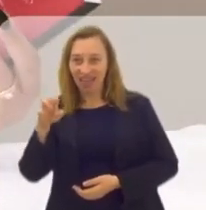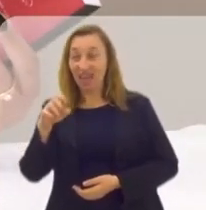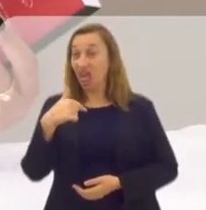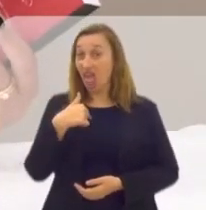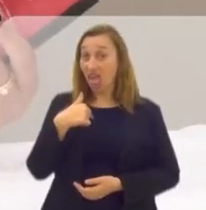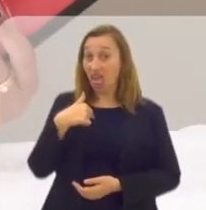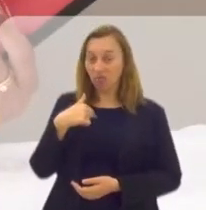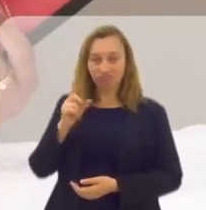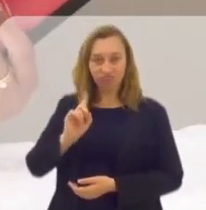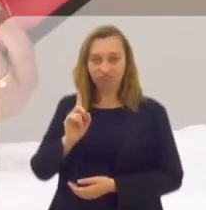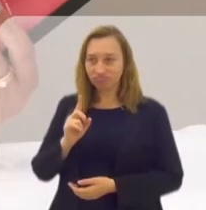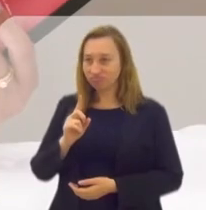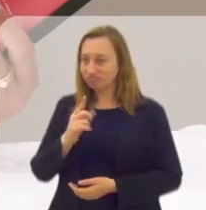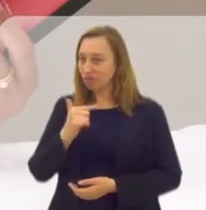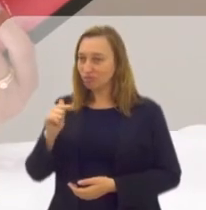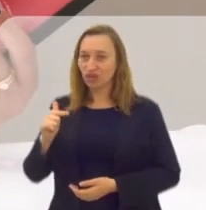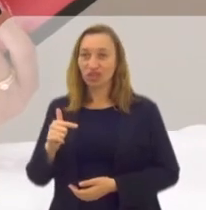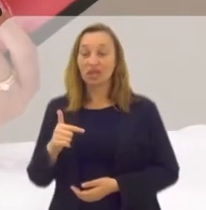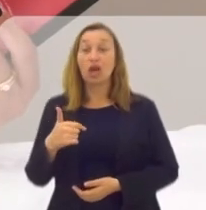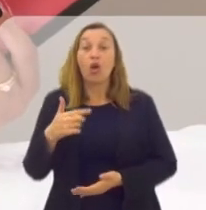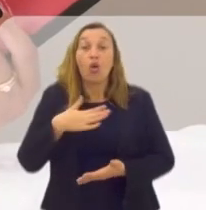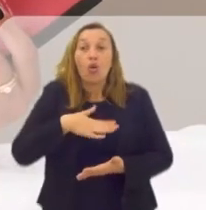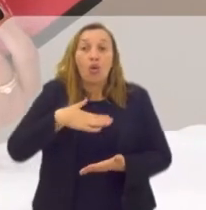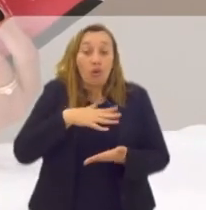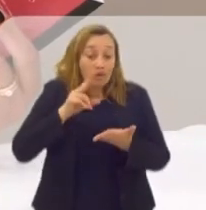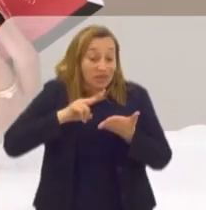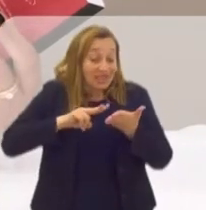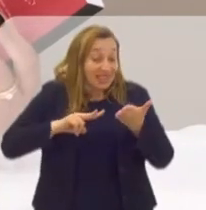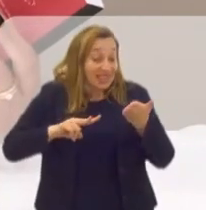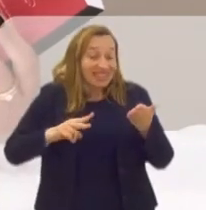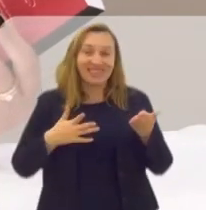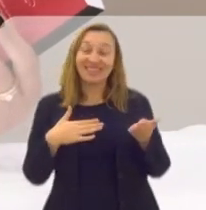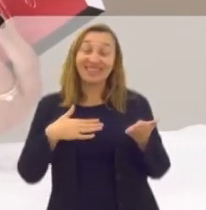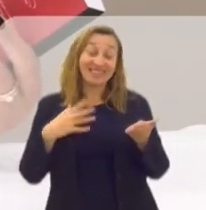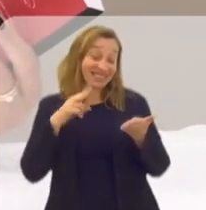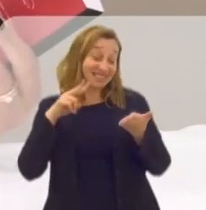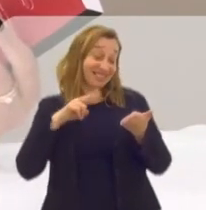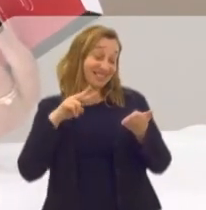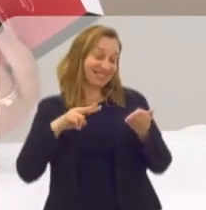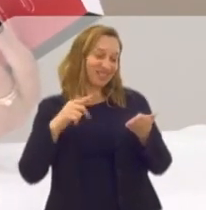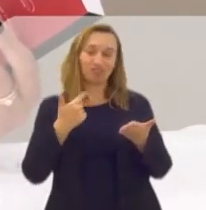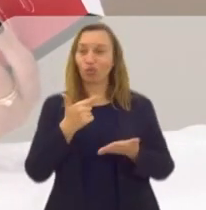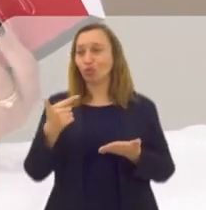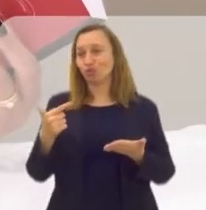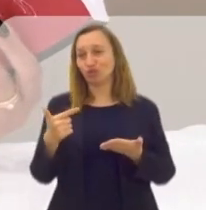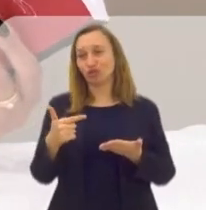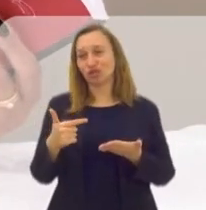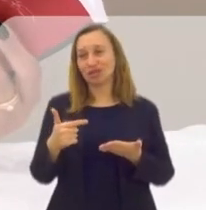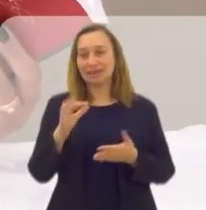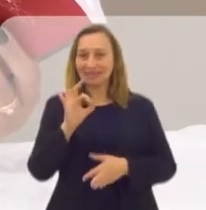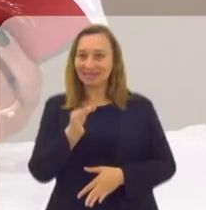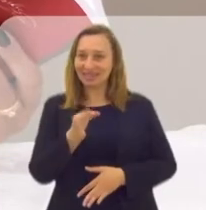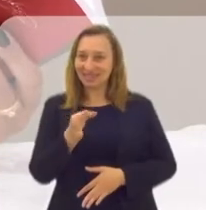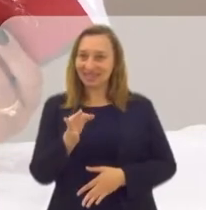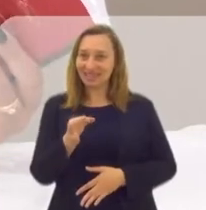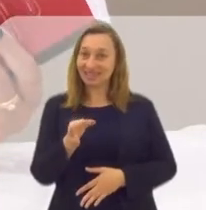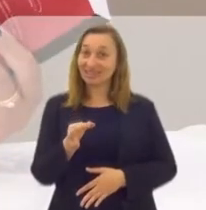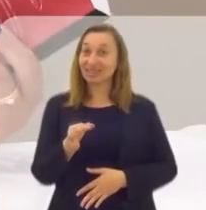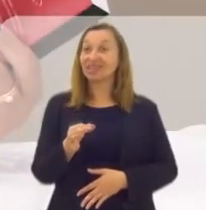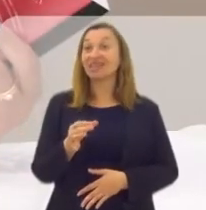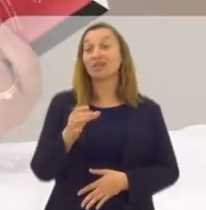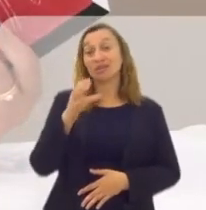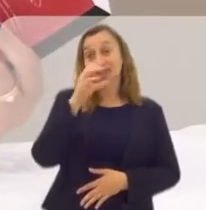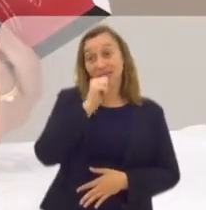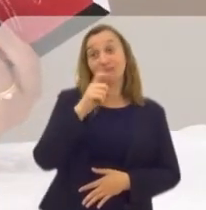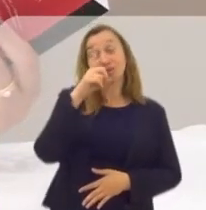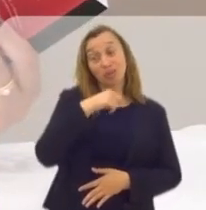eu não tinha. Esse é algo que eu gosto de ler, leio muito. E esse eu não tinha, tenho a certeza